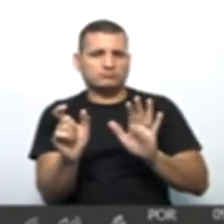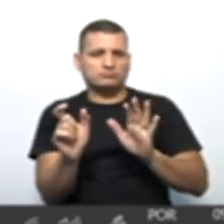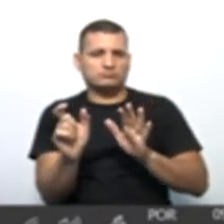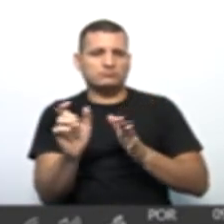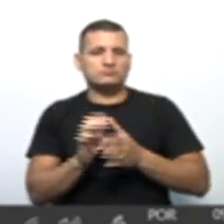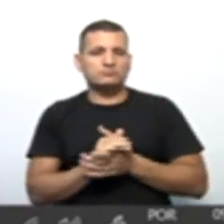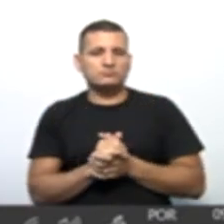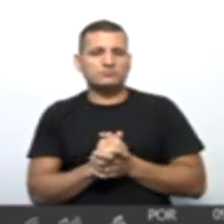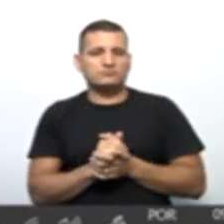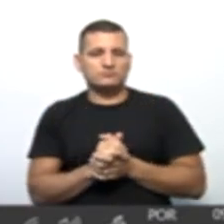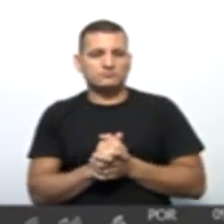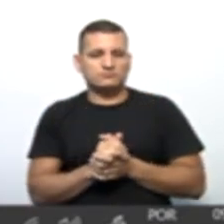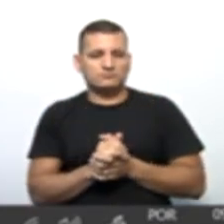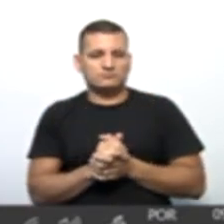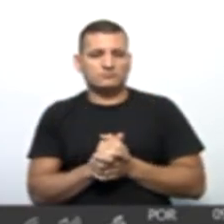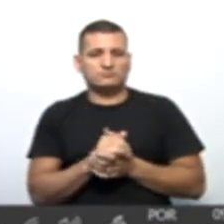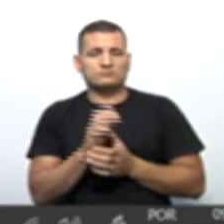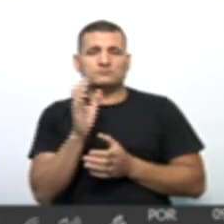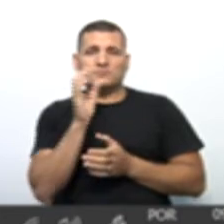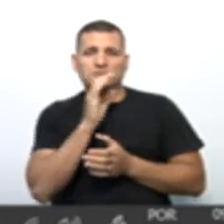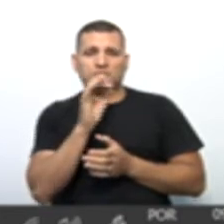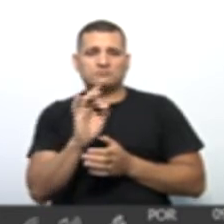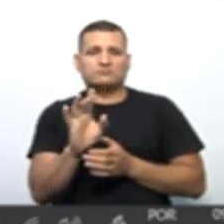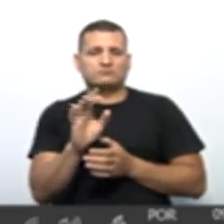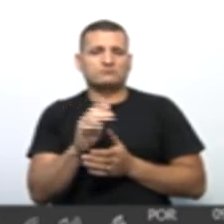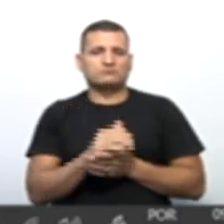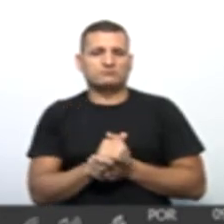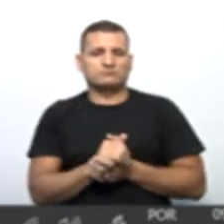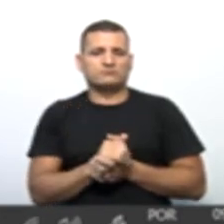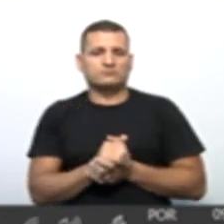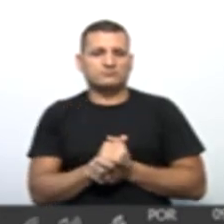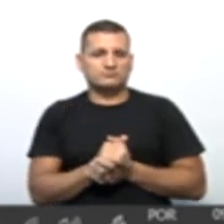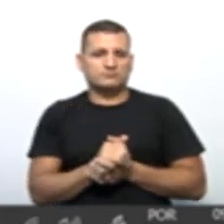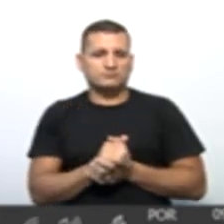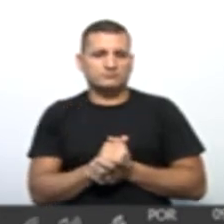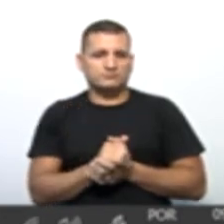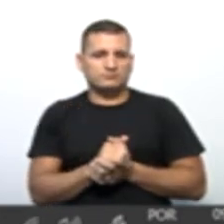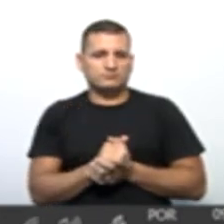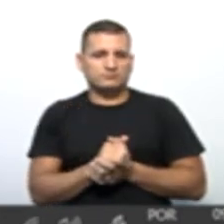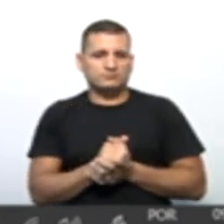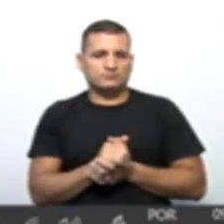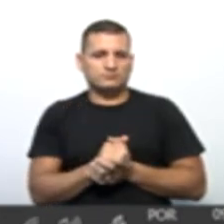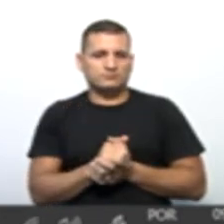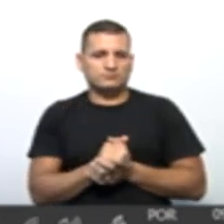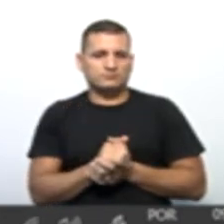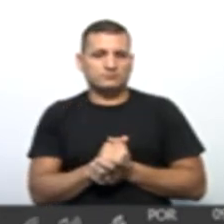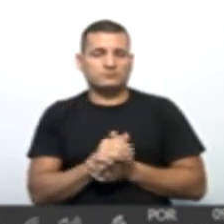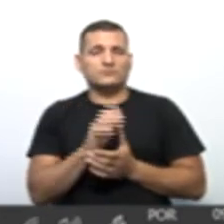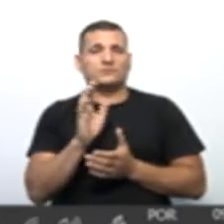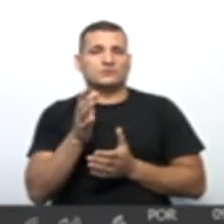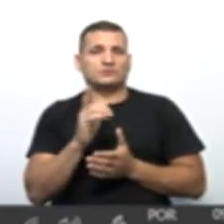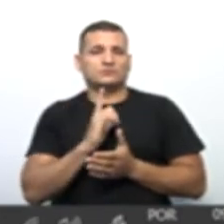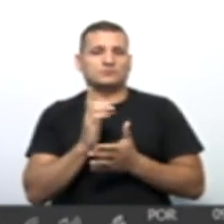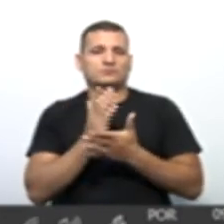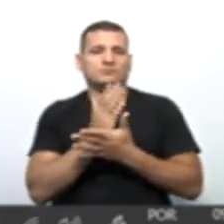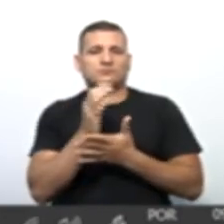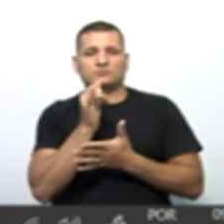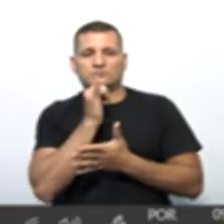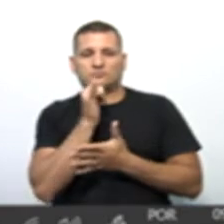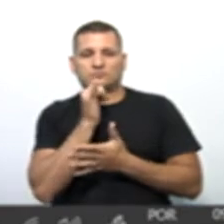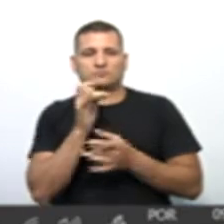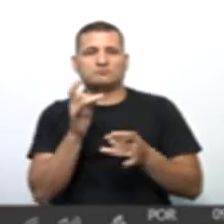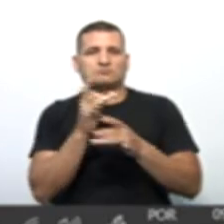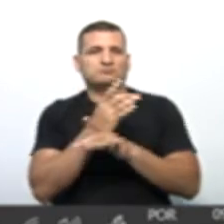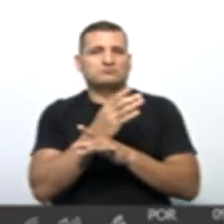isso de forma mais rápida uma caixa que uma box e você também tem que dar alguns exemplos de templates prontos